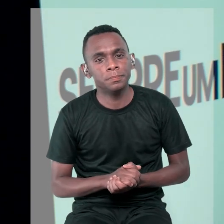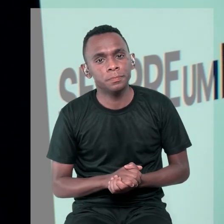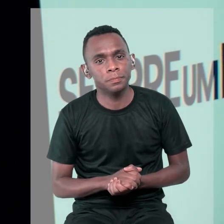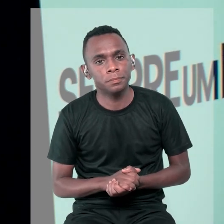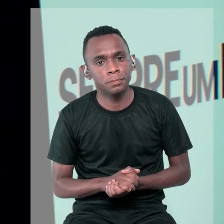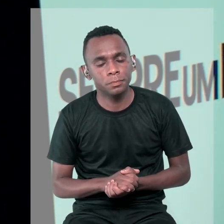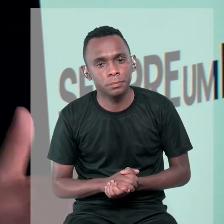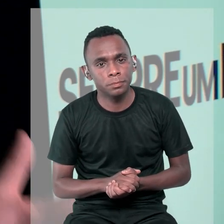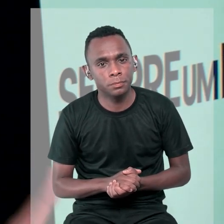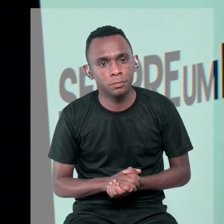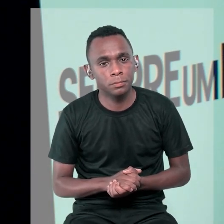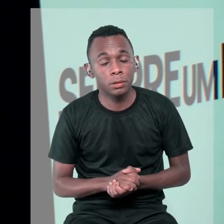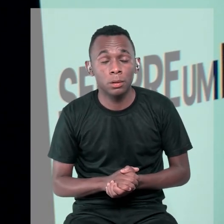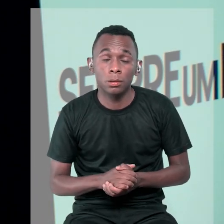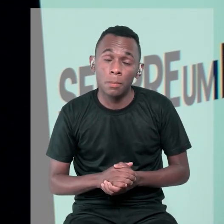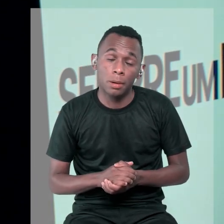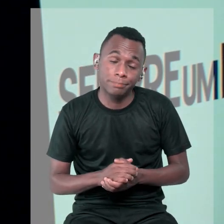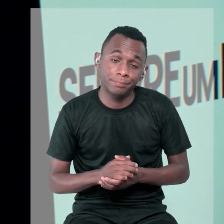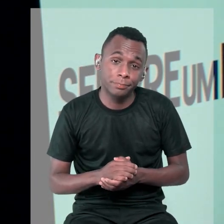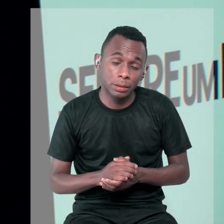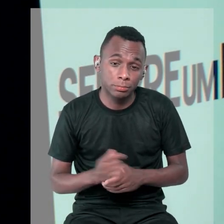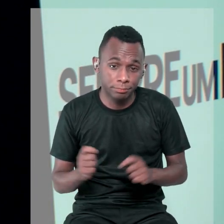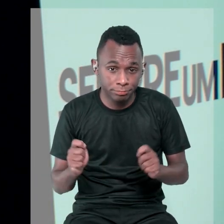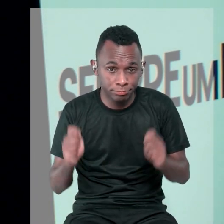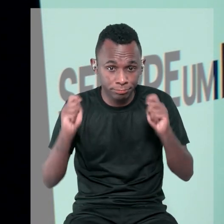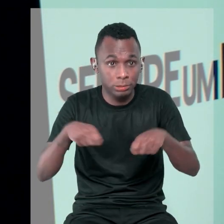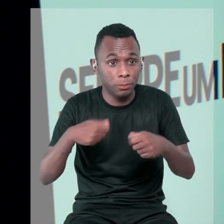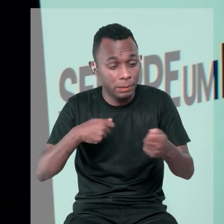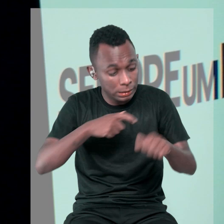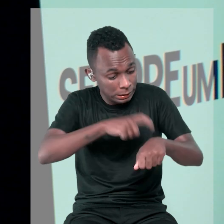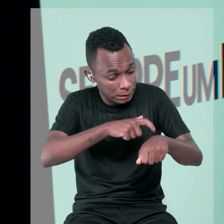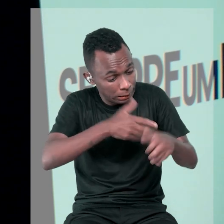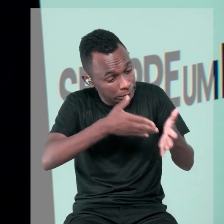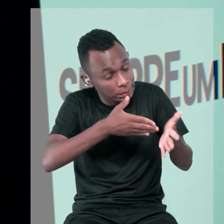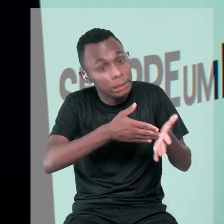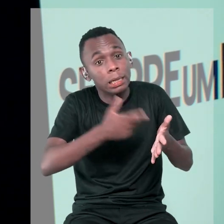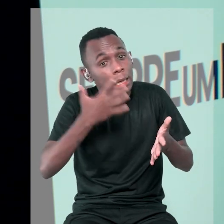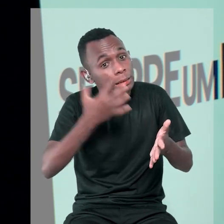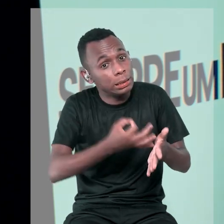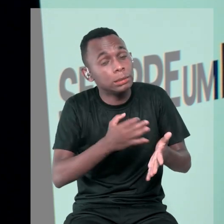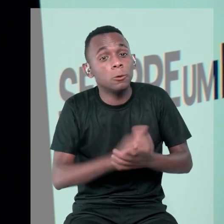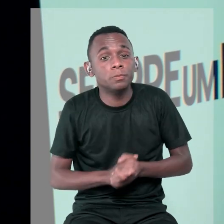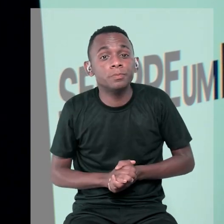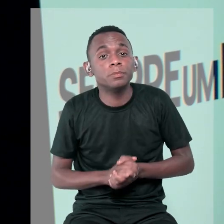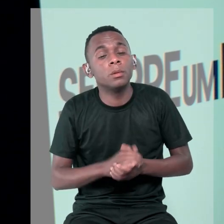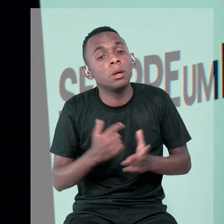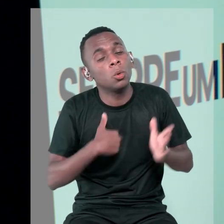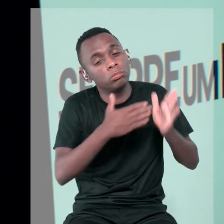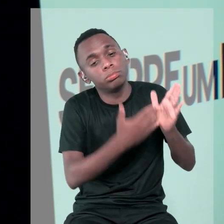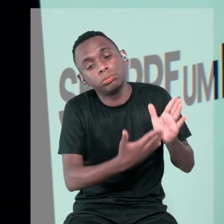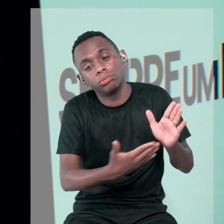Para que isso possa ser possível, vou ter que me limitar, claro, inclusive no tempo, e eu vou percorrer brevemente